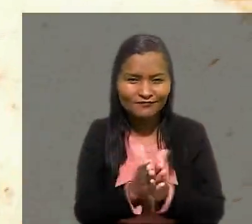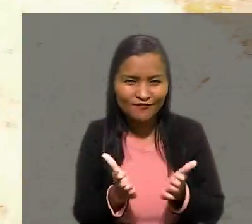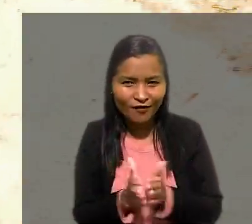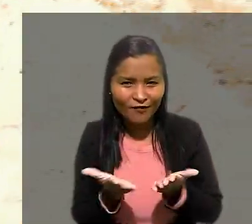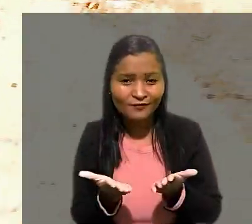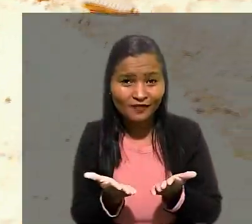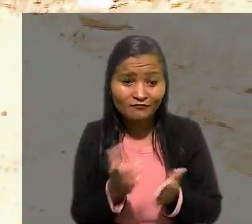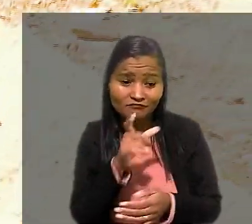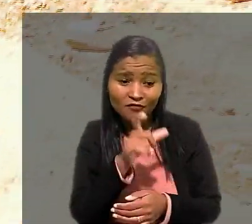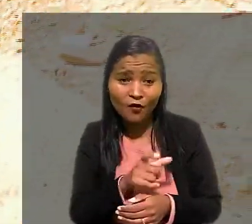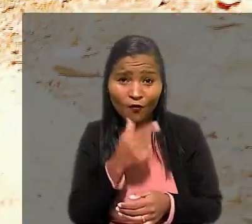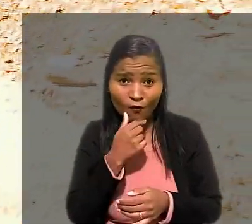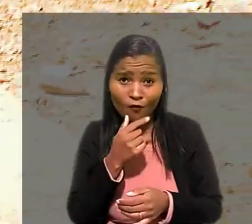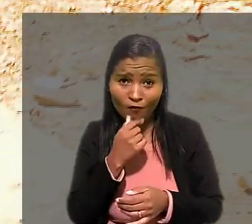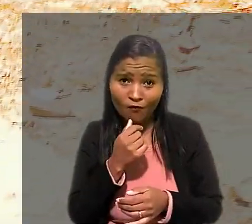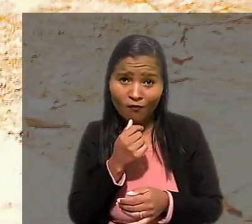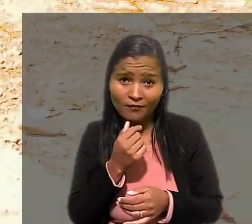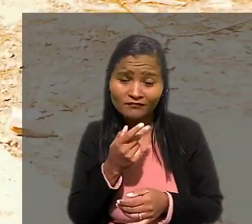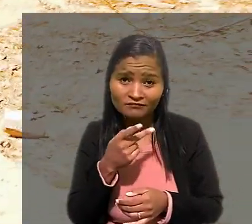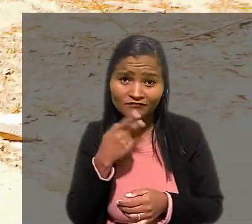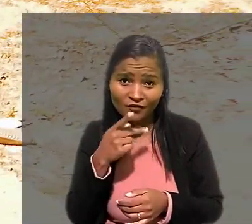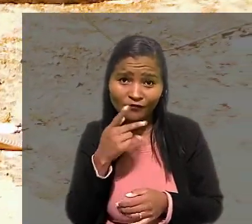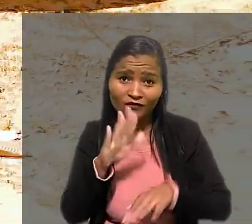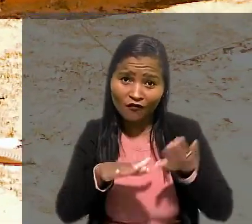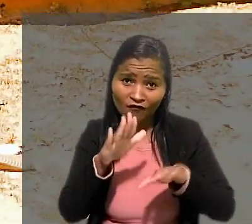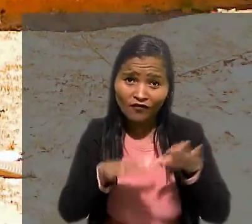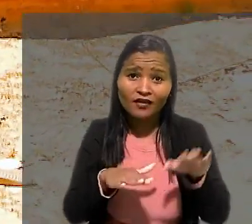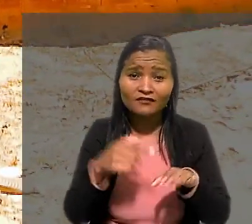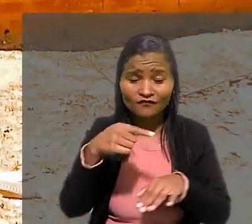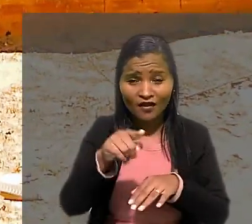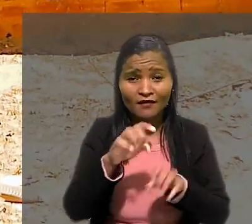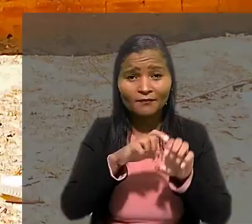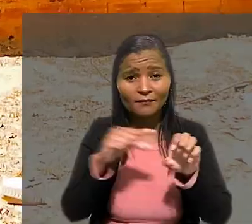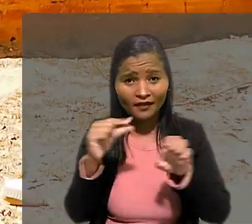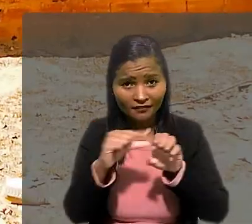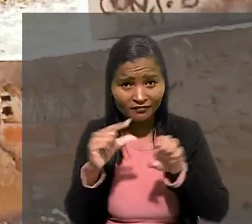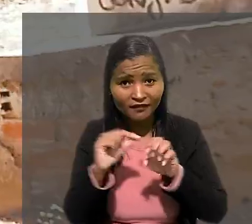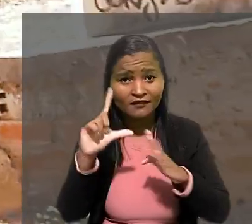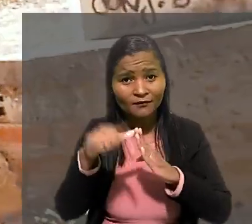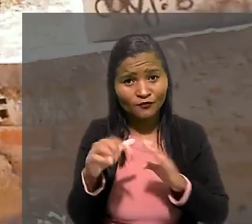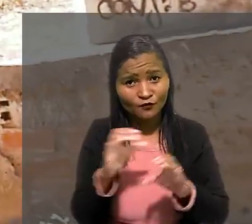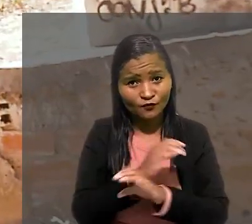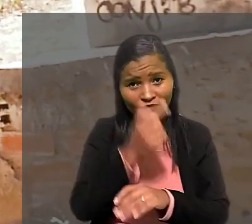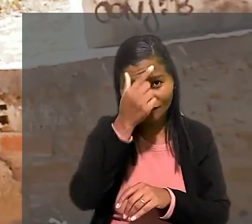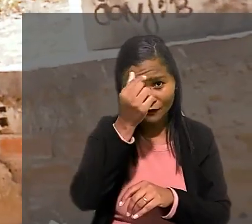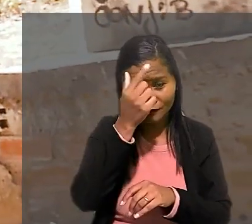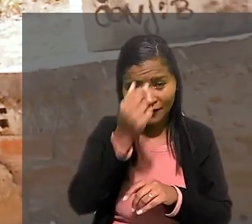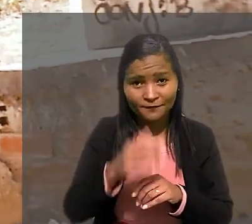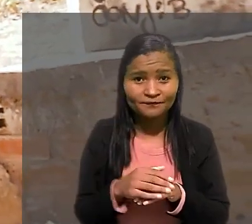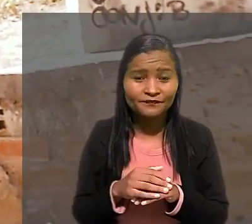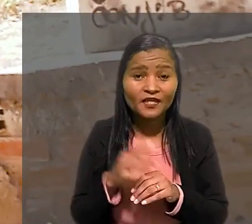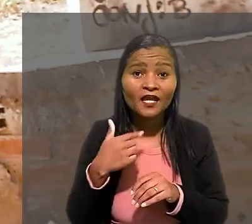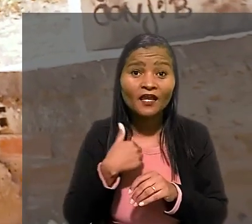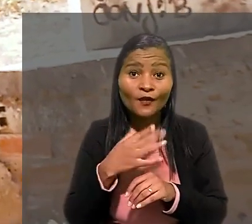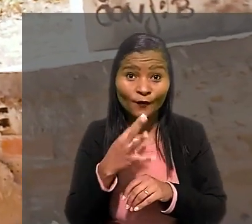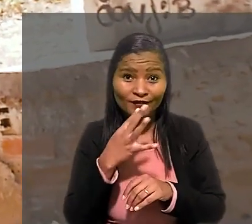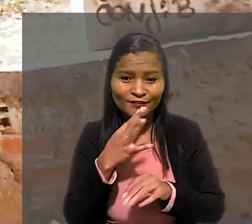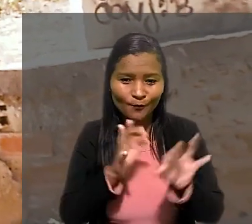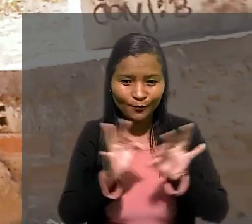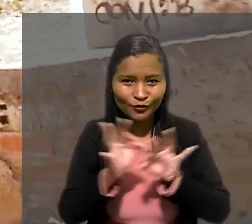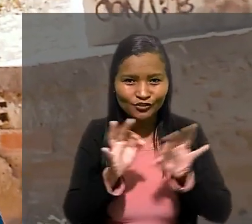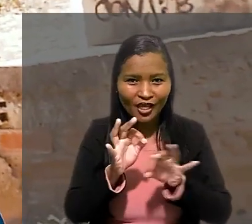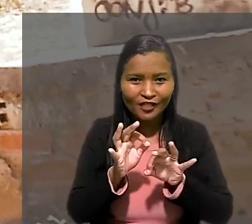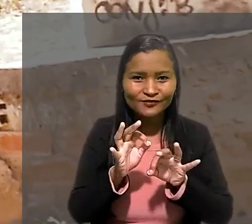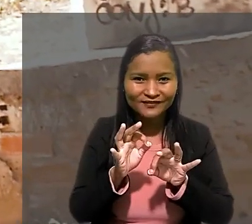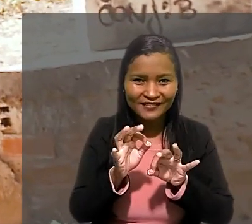a possibilidade de empreender socialmente após concluir o nível superior. Eu conheci o Litro de Luz na faculdade e eu vi